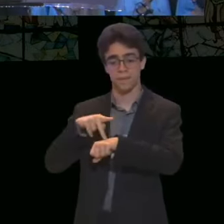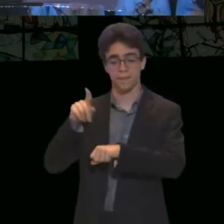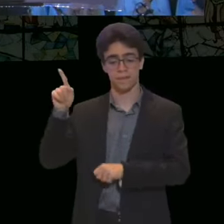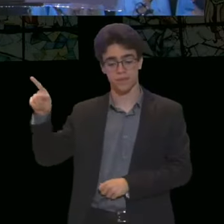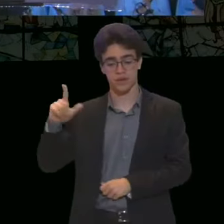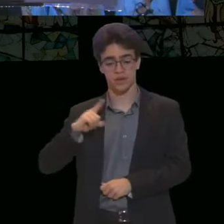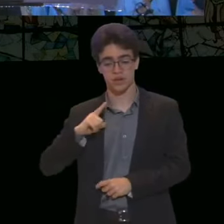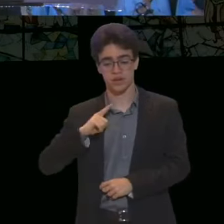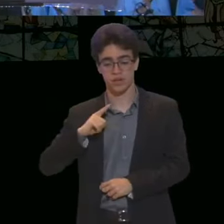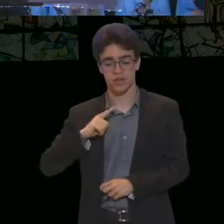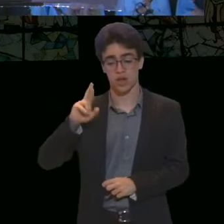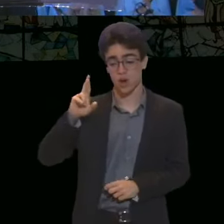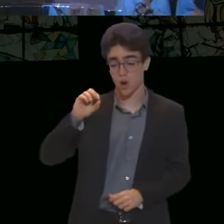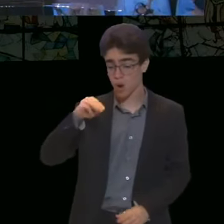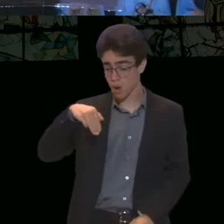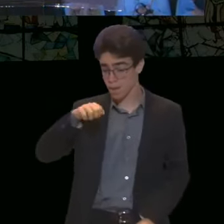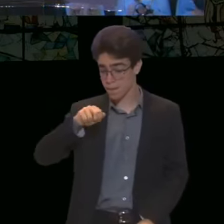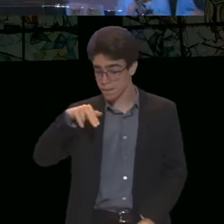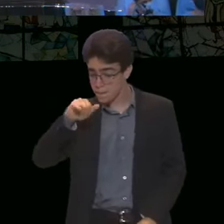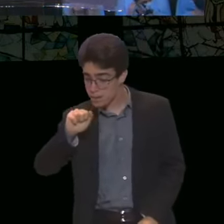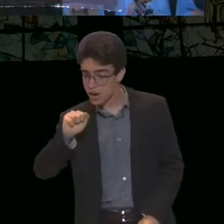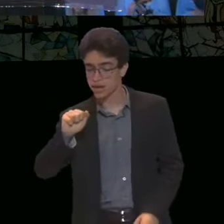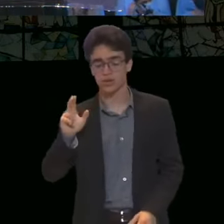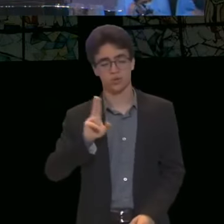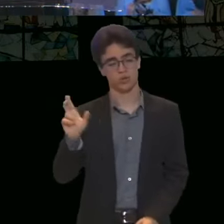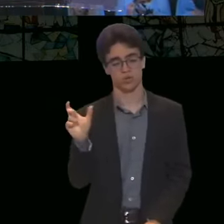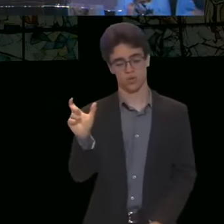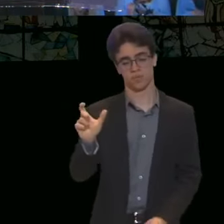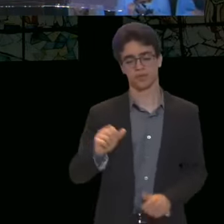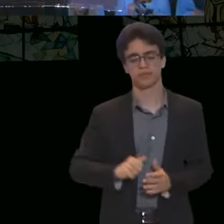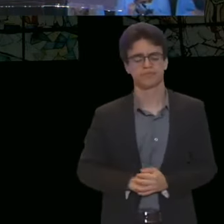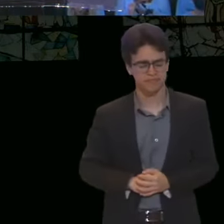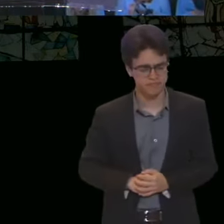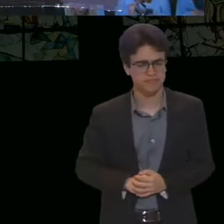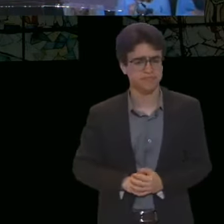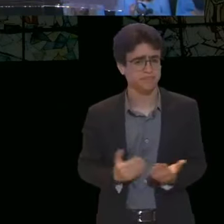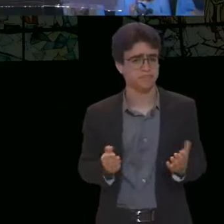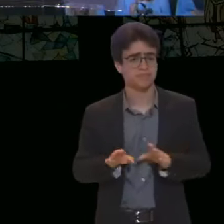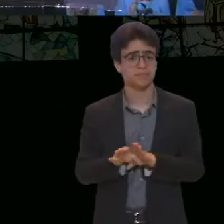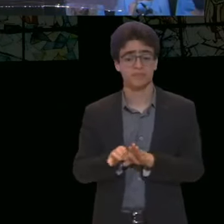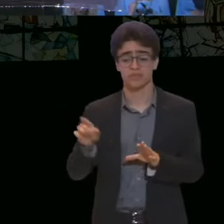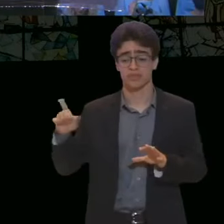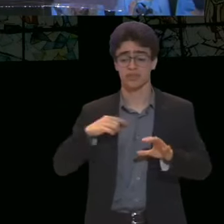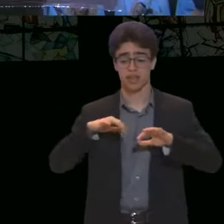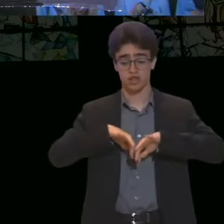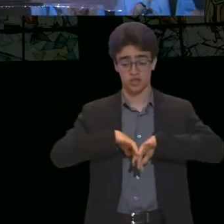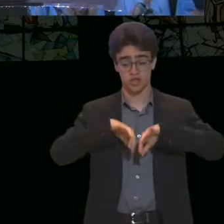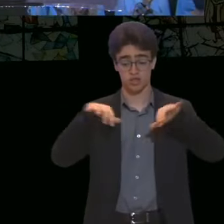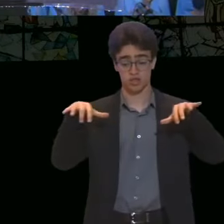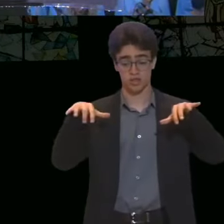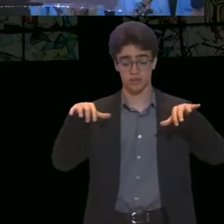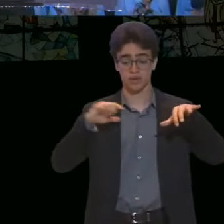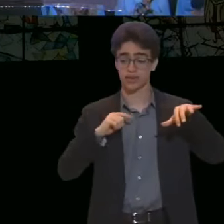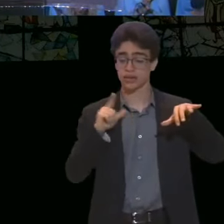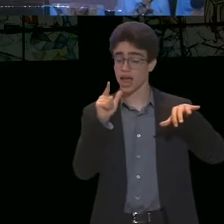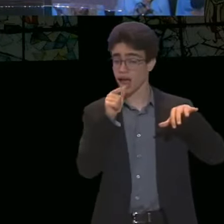a Romênia. Se fala o romeno na Moldova, ali embaixo. E ela é dividida no meio por um